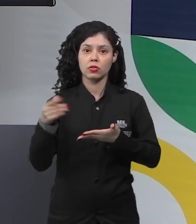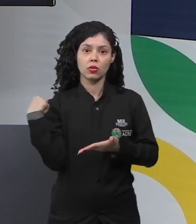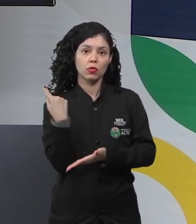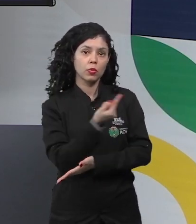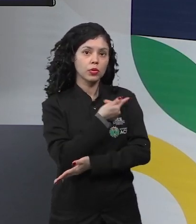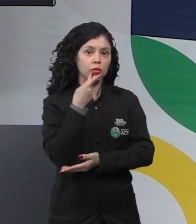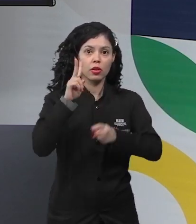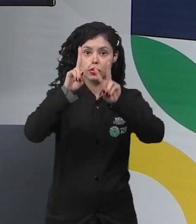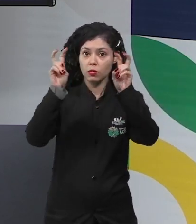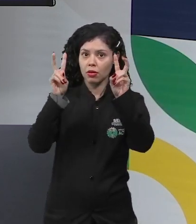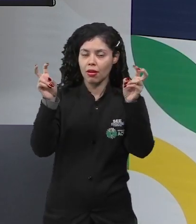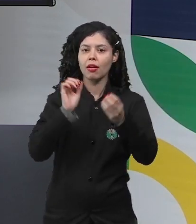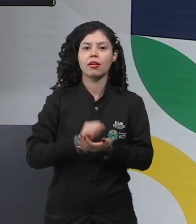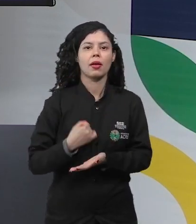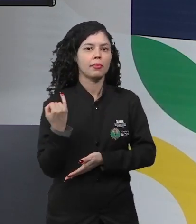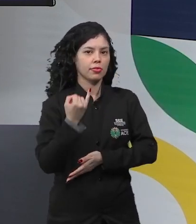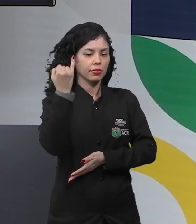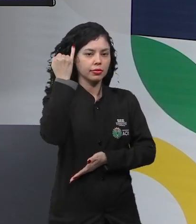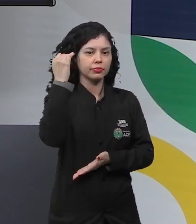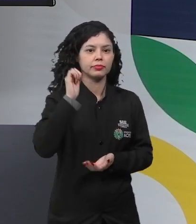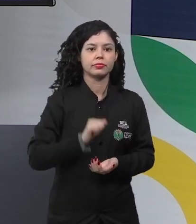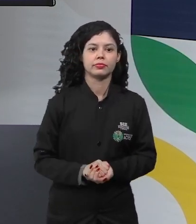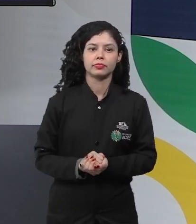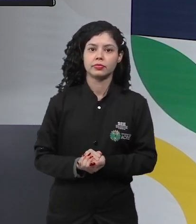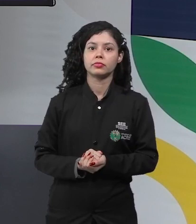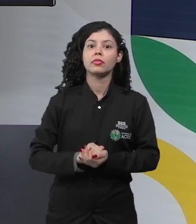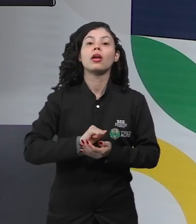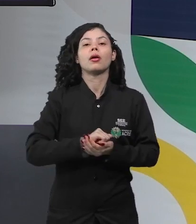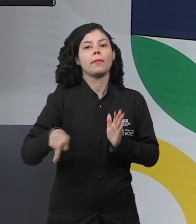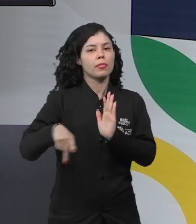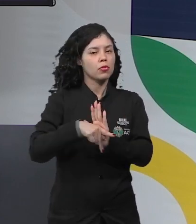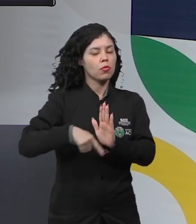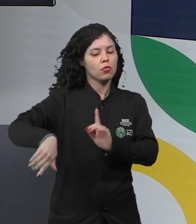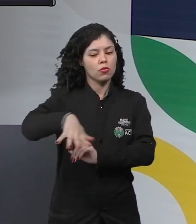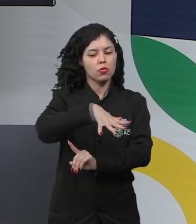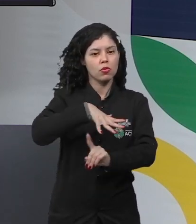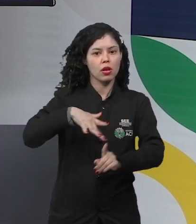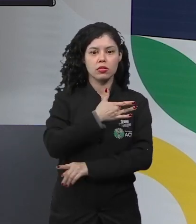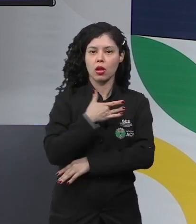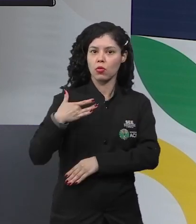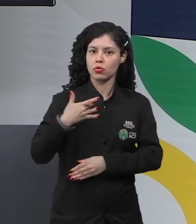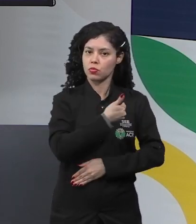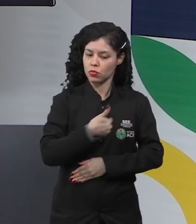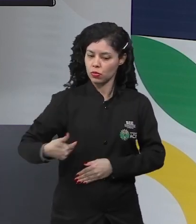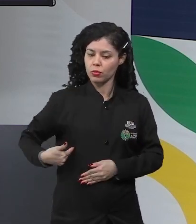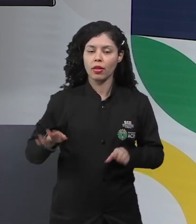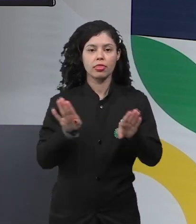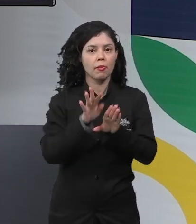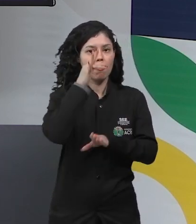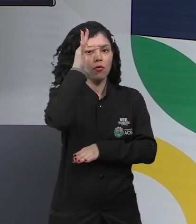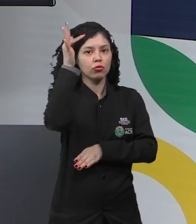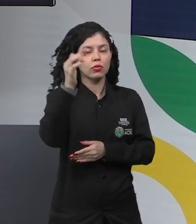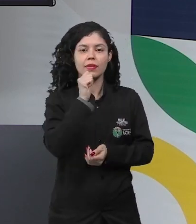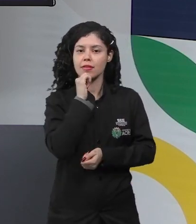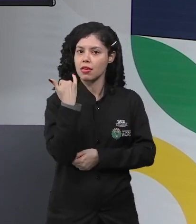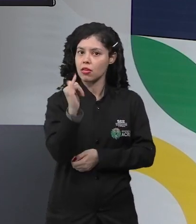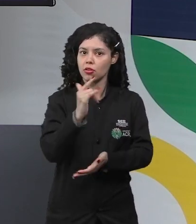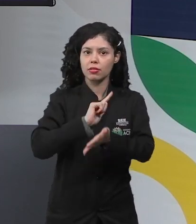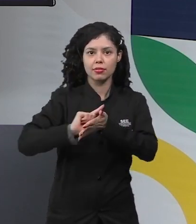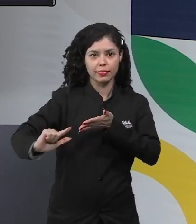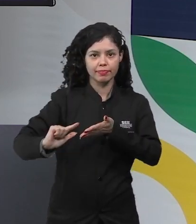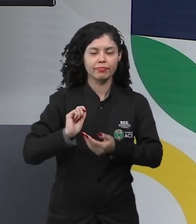vamos falar de um tema bastante importante para o meio ambiente, para a saúde pública e para o futuro da energia